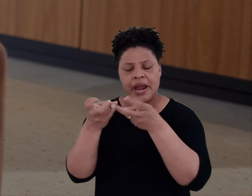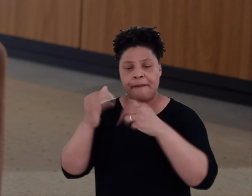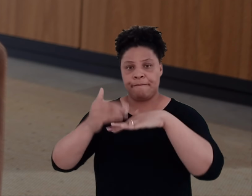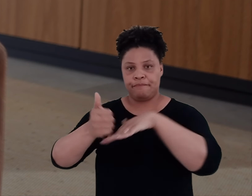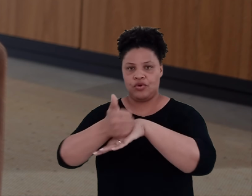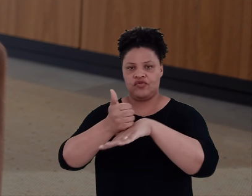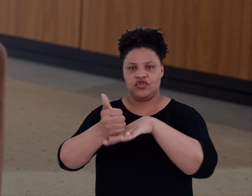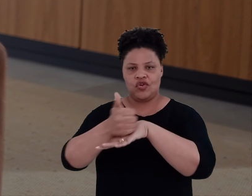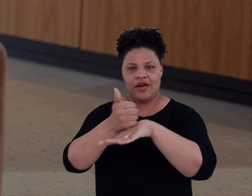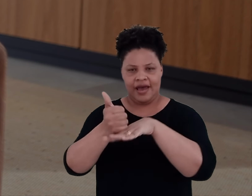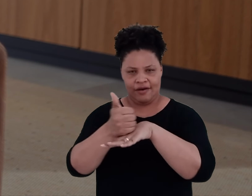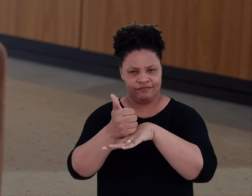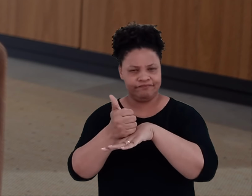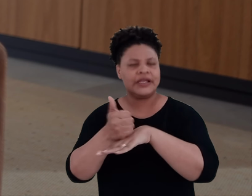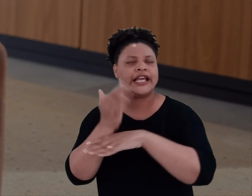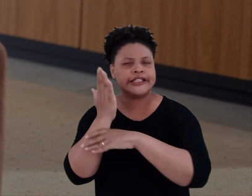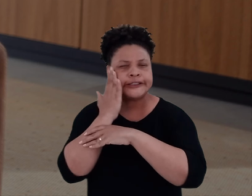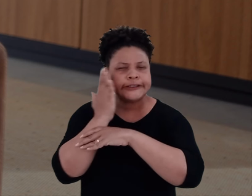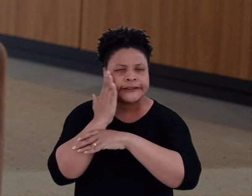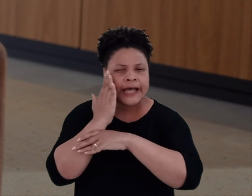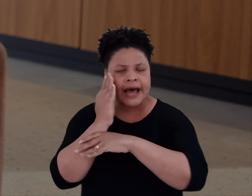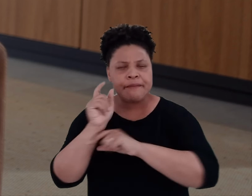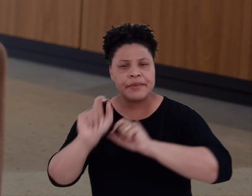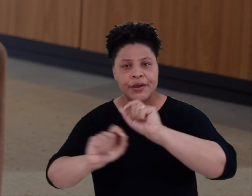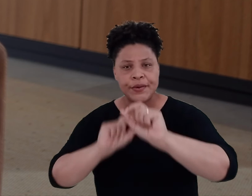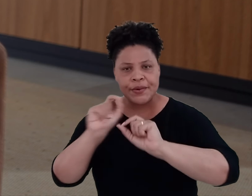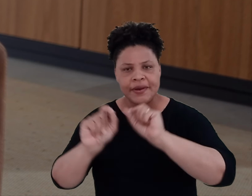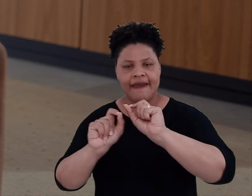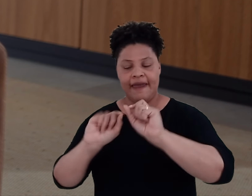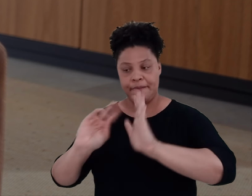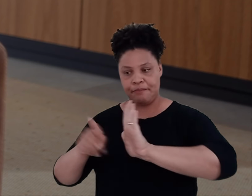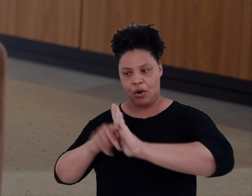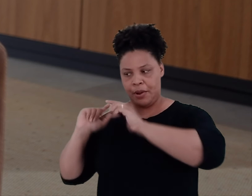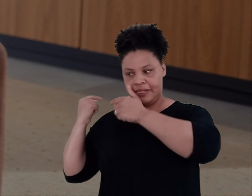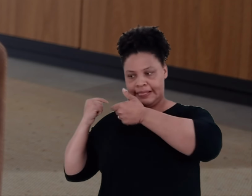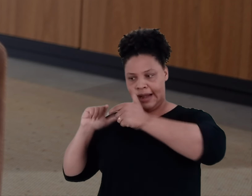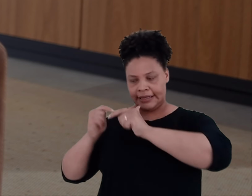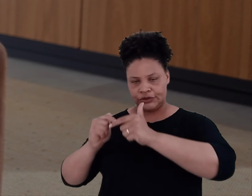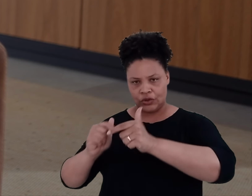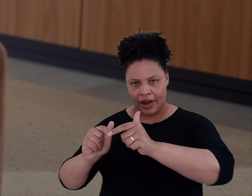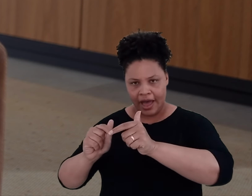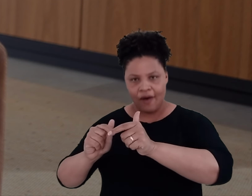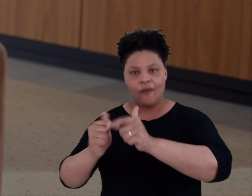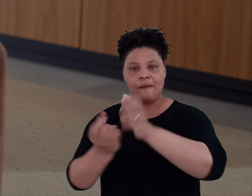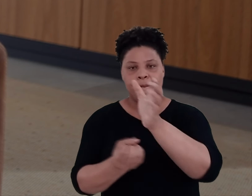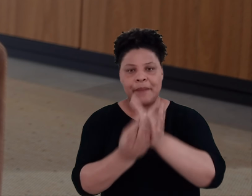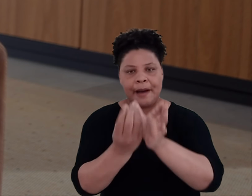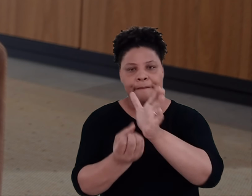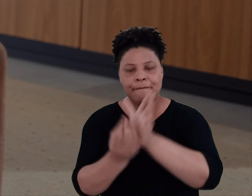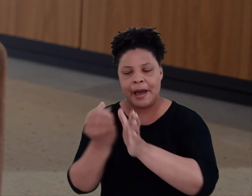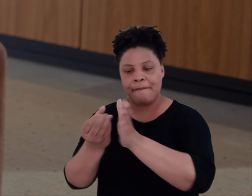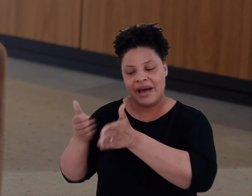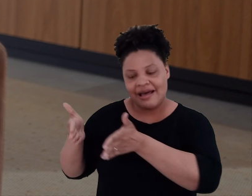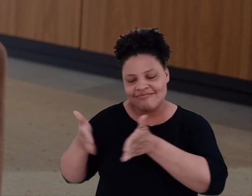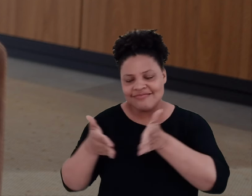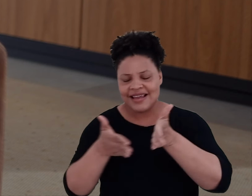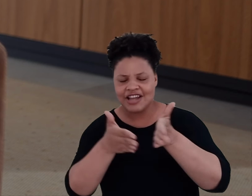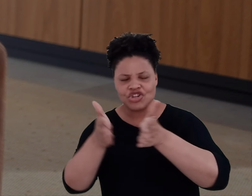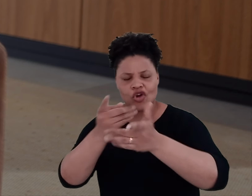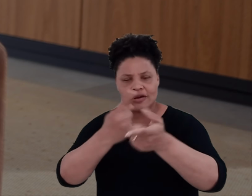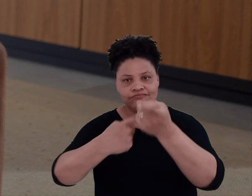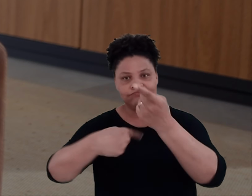que, embora estejam em menor número nas redações da mídia tradicional, são responsáveis por incríveis trajetórias jornalísticas.